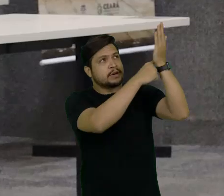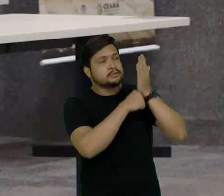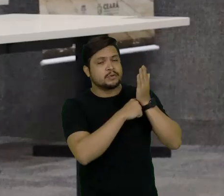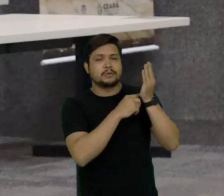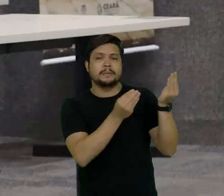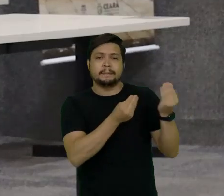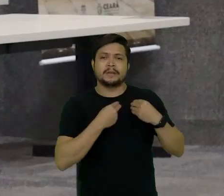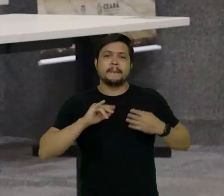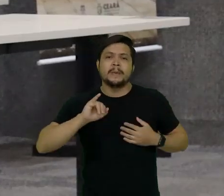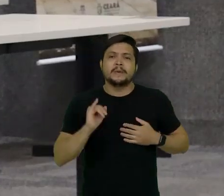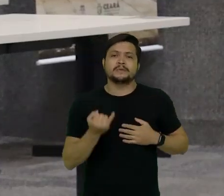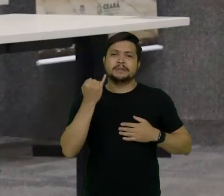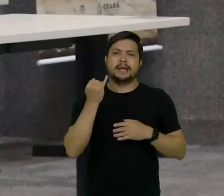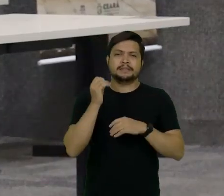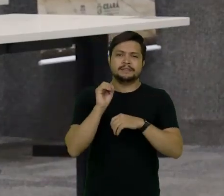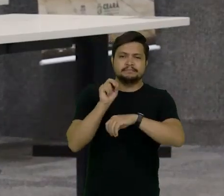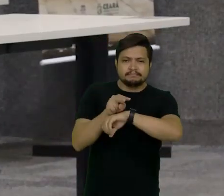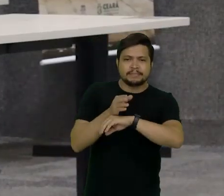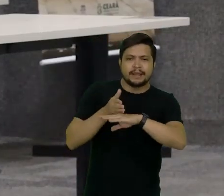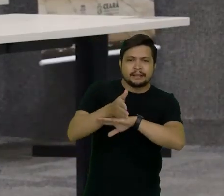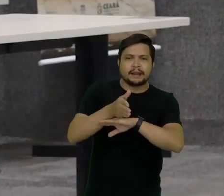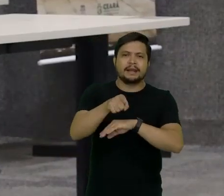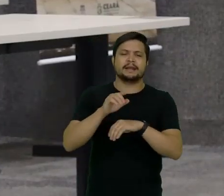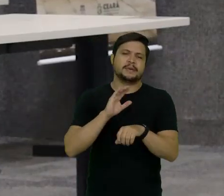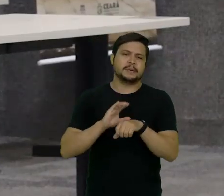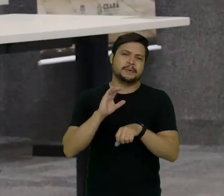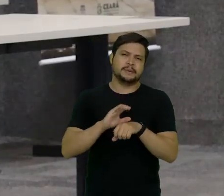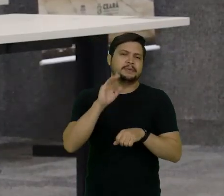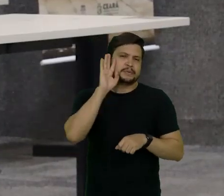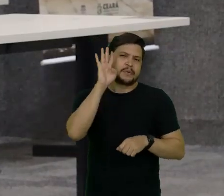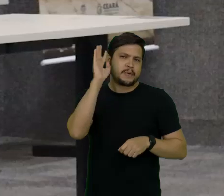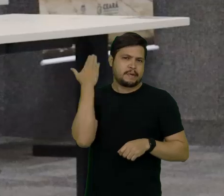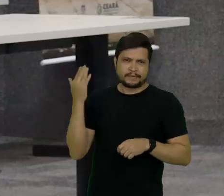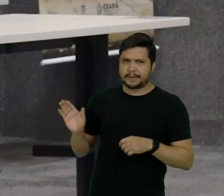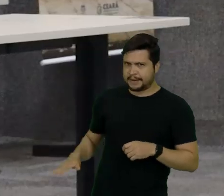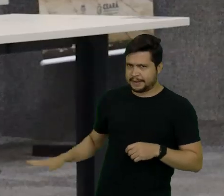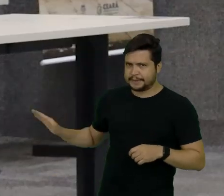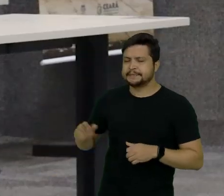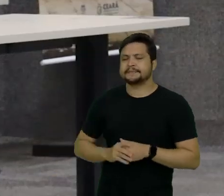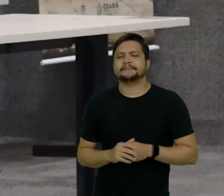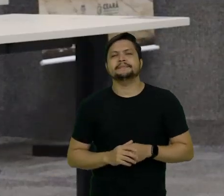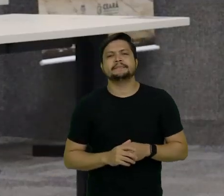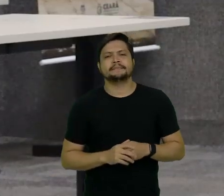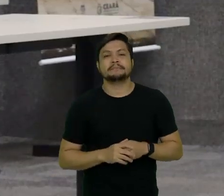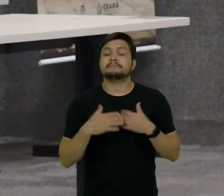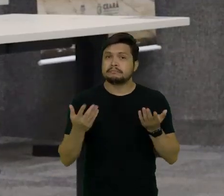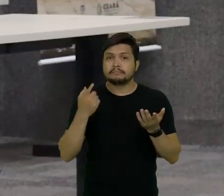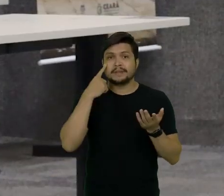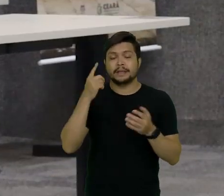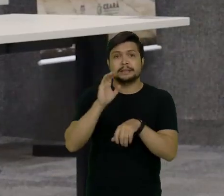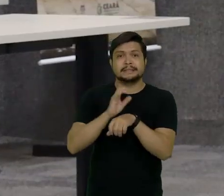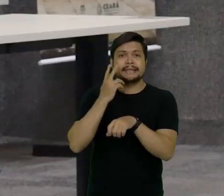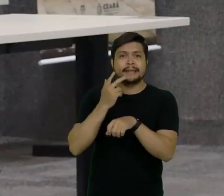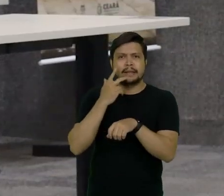Deus abriu aí para eu realizar um sonho de criança, né? Então, aqui em 94, e hoje a gente tem cursos aonde